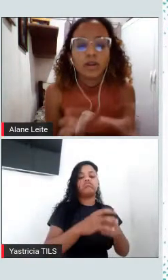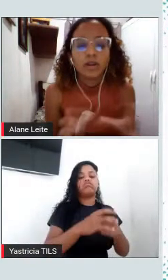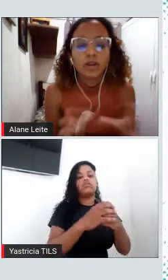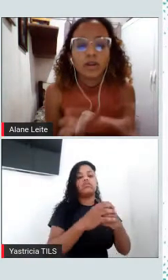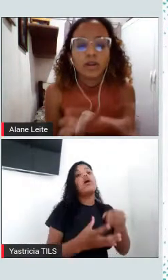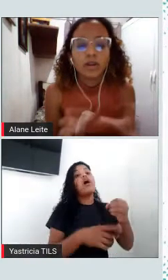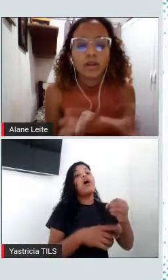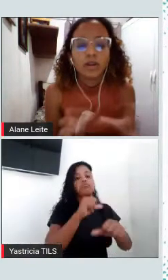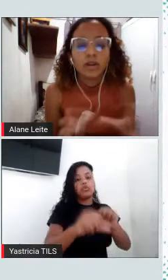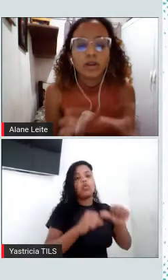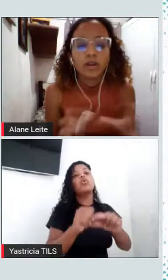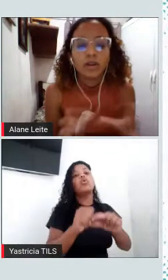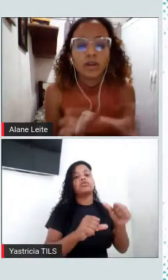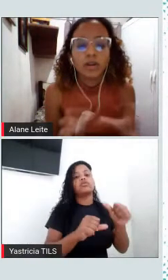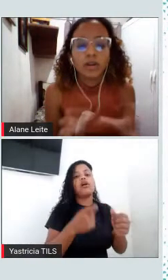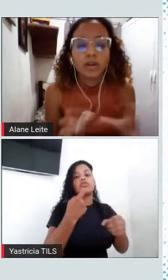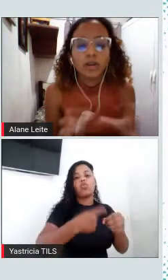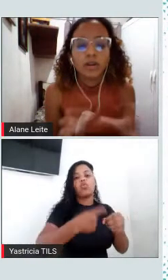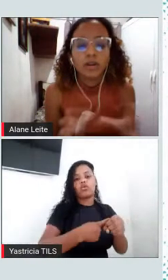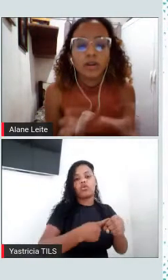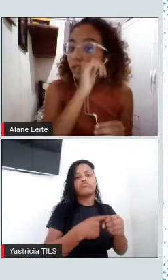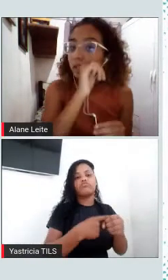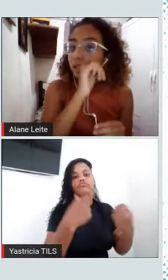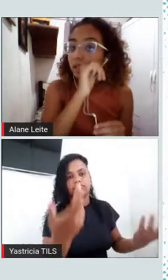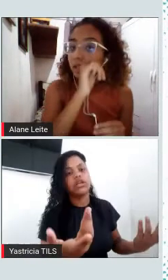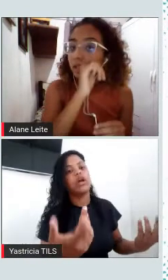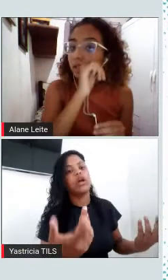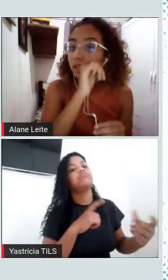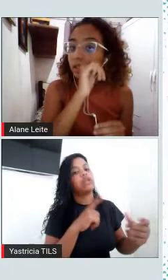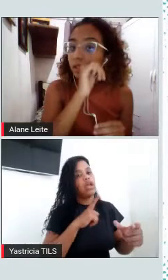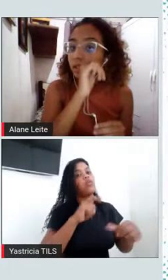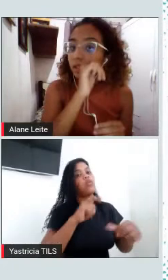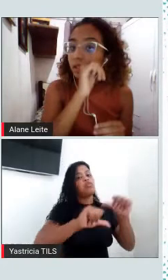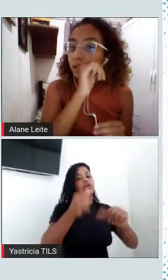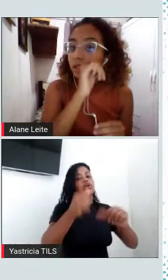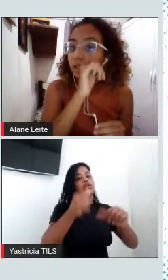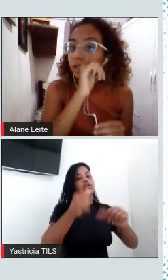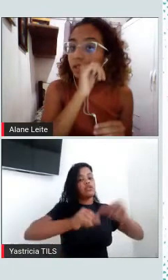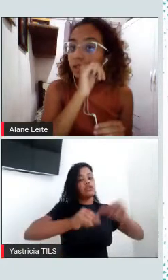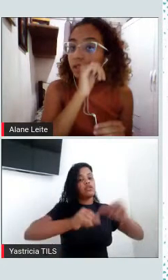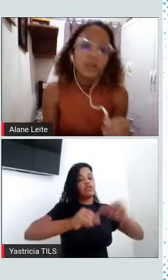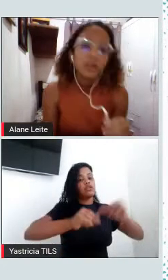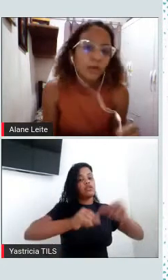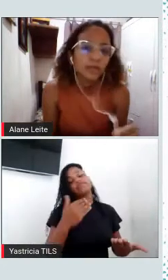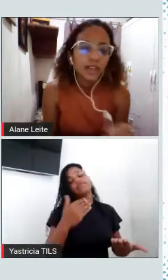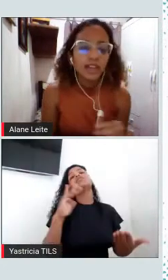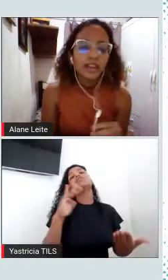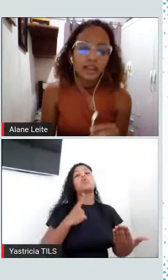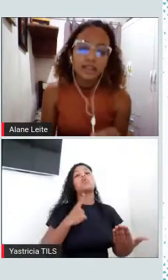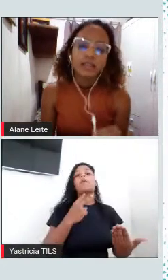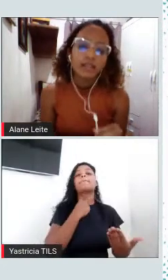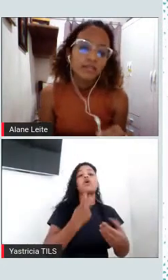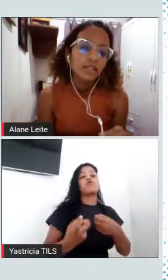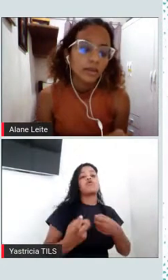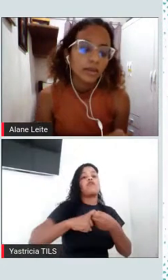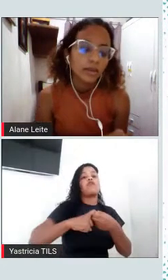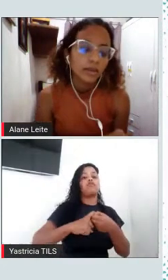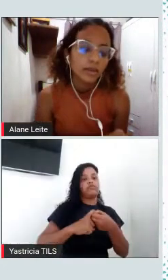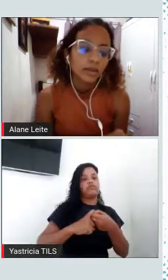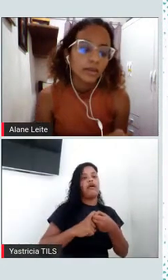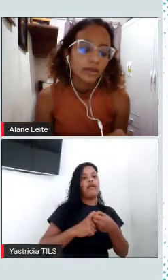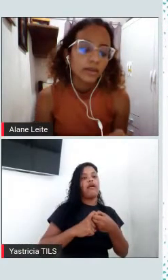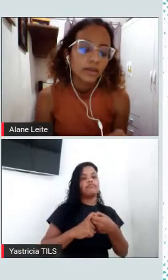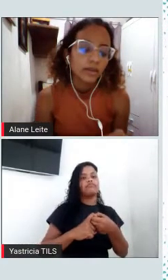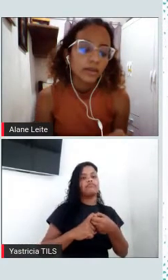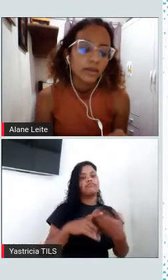transformação ali, transformação química. Então, a gente não consegue trazer ele ao estado inicial, não tem como, né? Então, isso é um